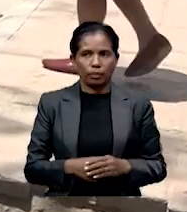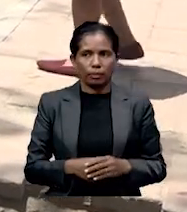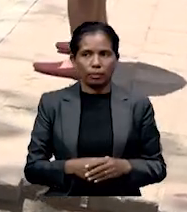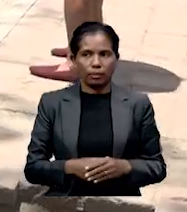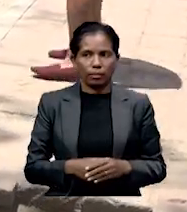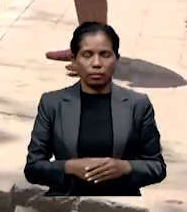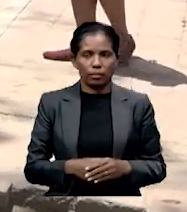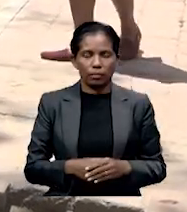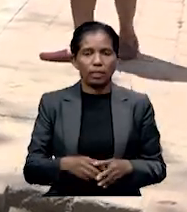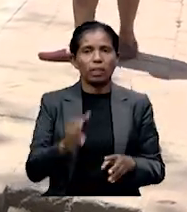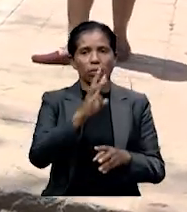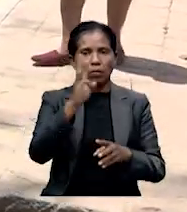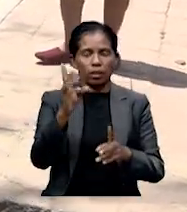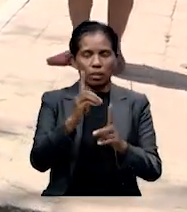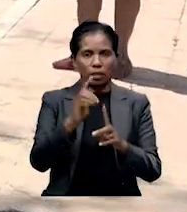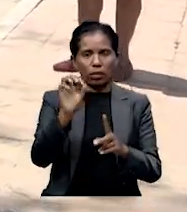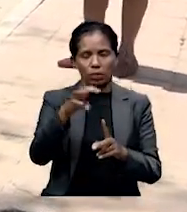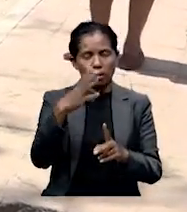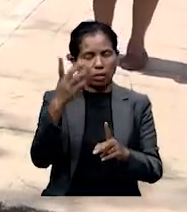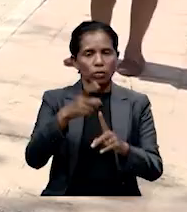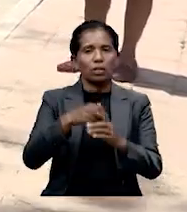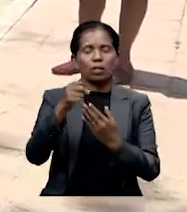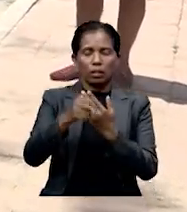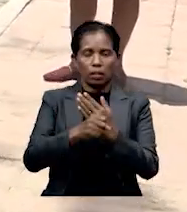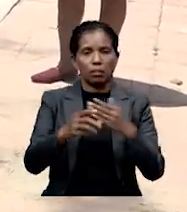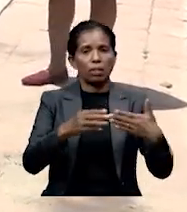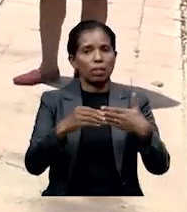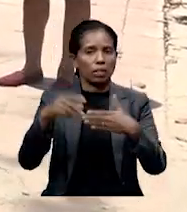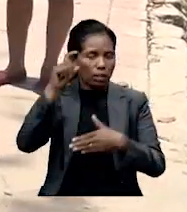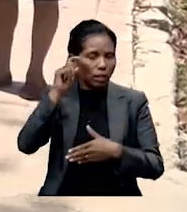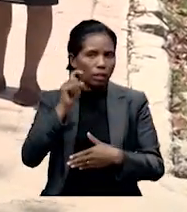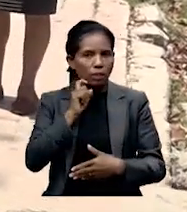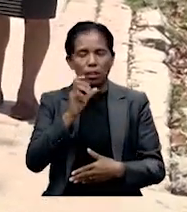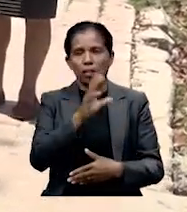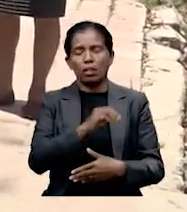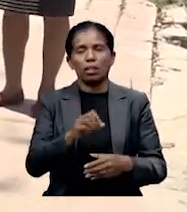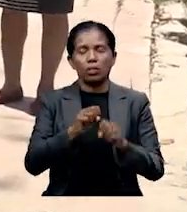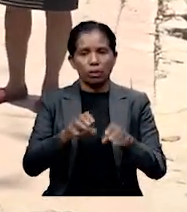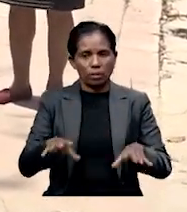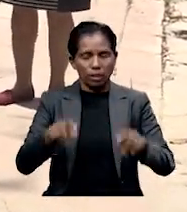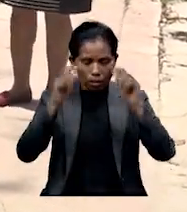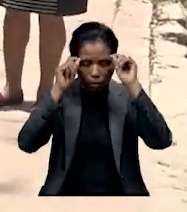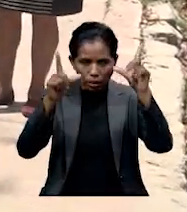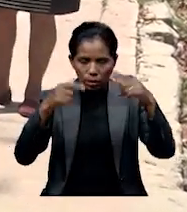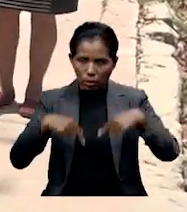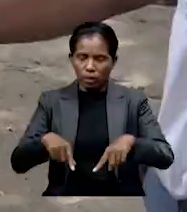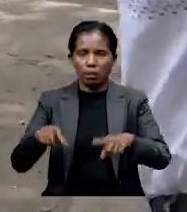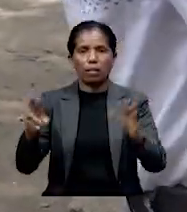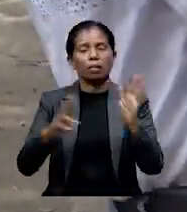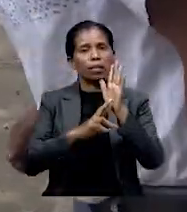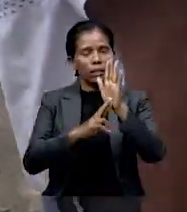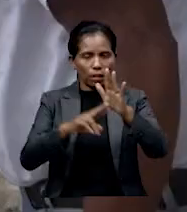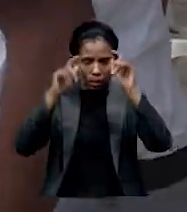E a quarta Lawrence Sanur Singhat foi em setembro, né? Líder nacional Kairala Sanana Guzmán, que fala Timor-Leste, que representa